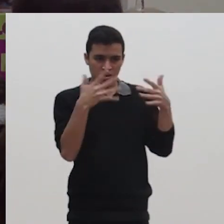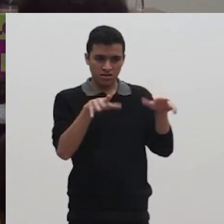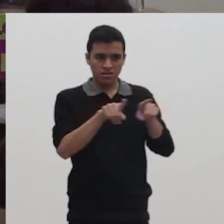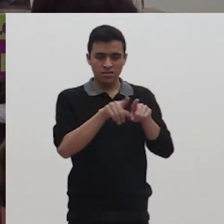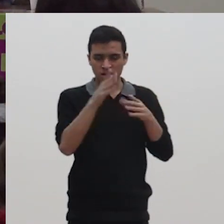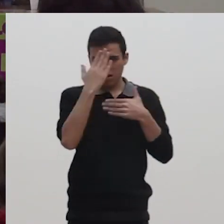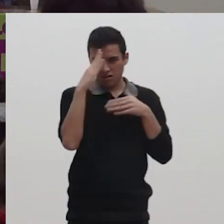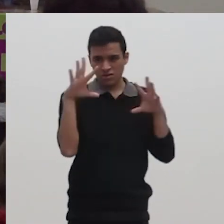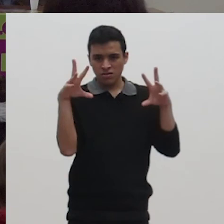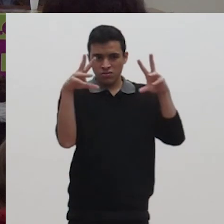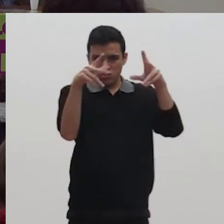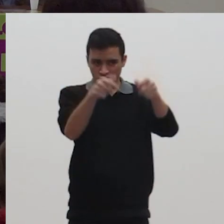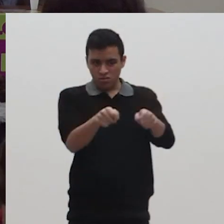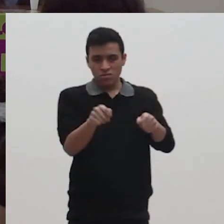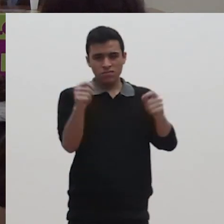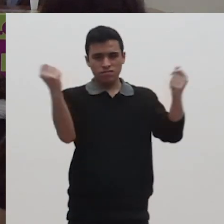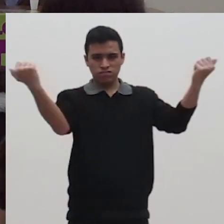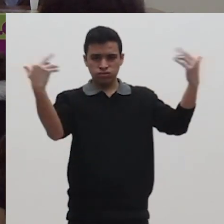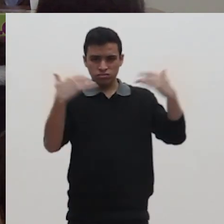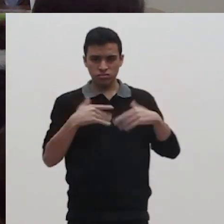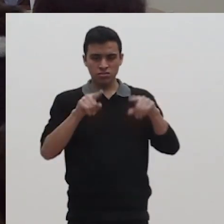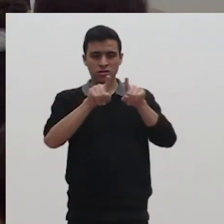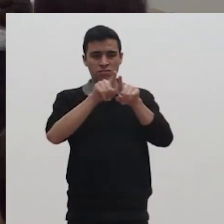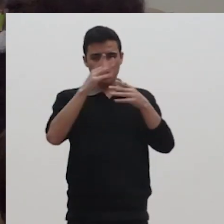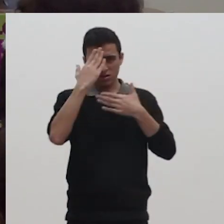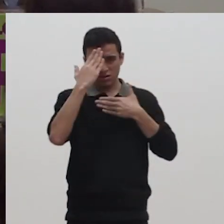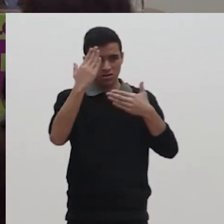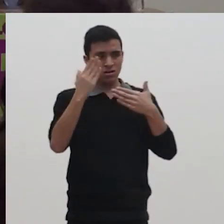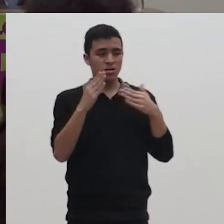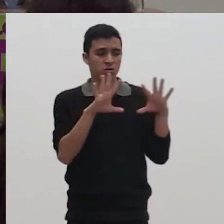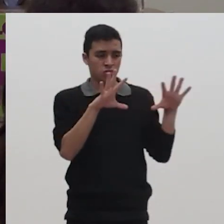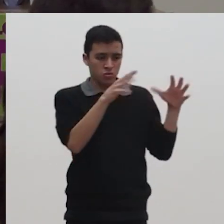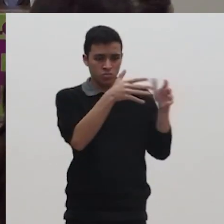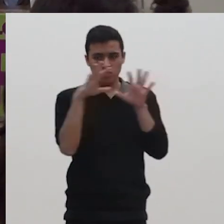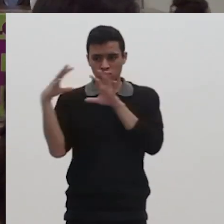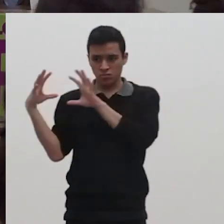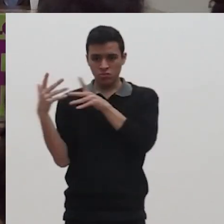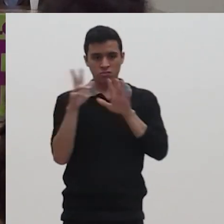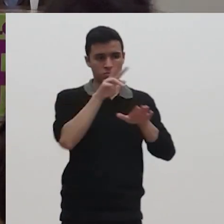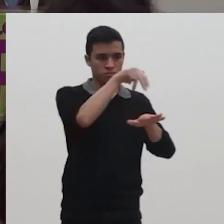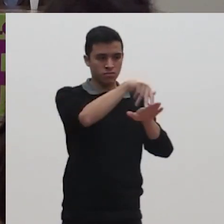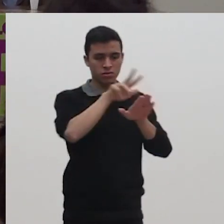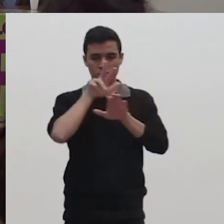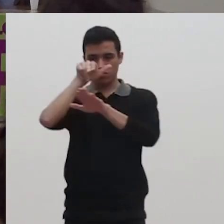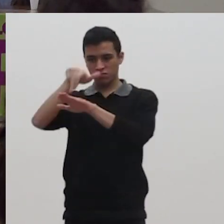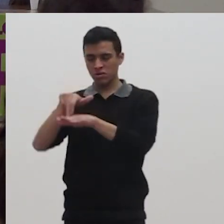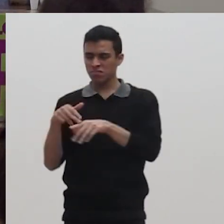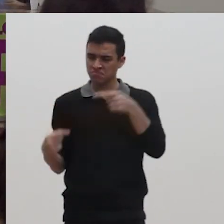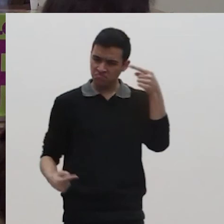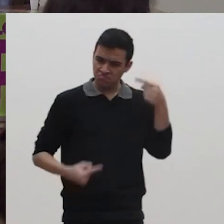Agradecer a todos que aqui estiveram, agradecer as duas chapas que fizeram um